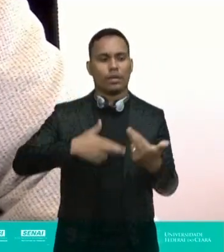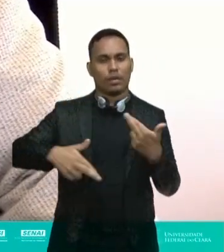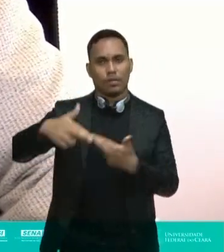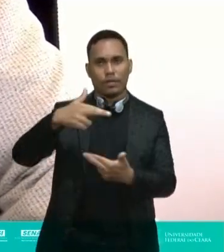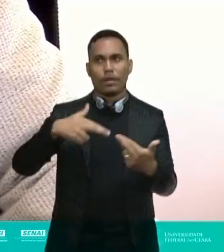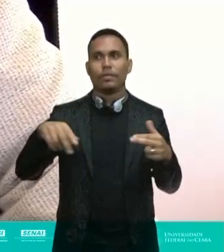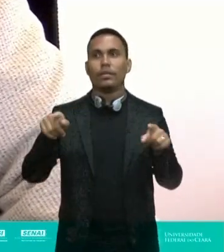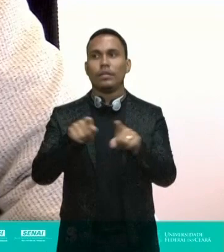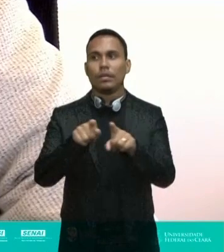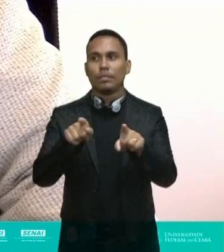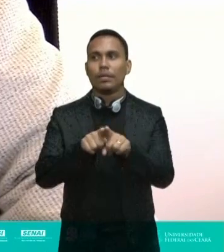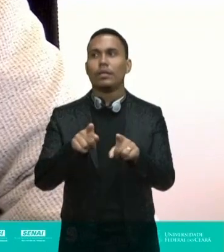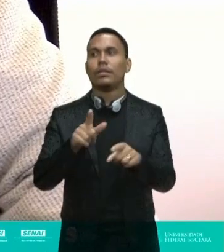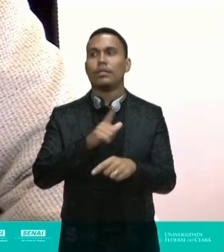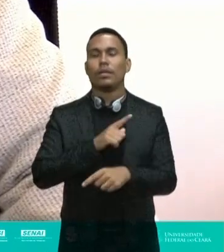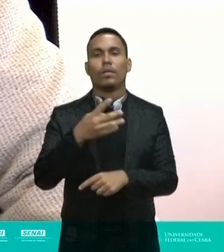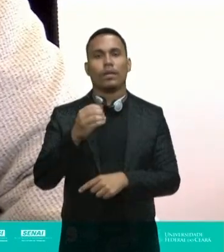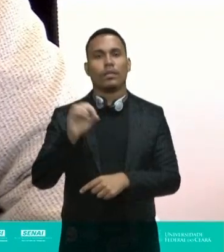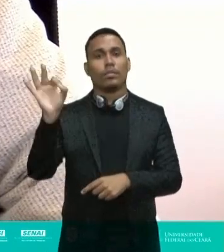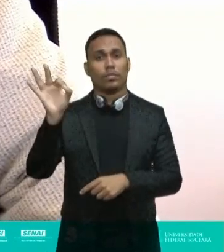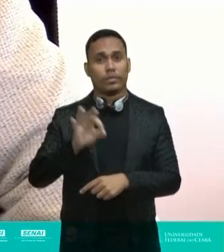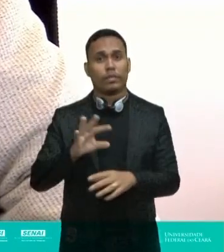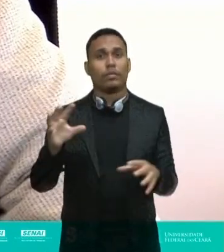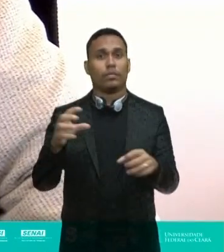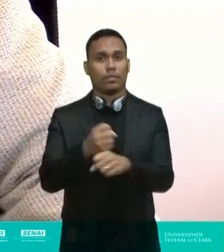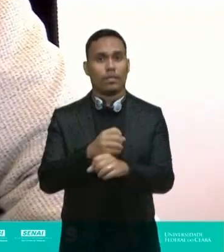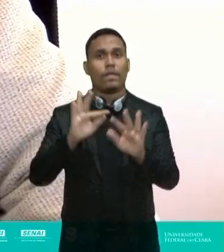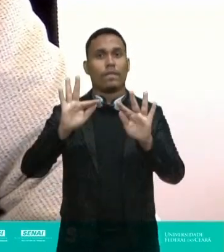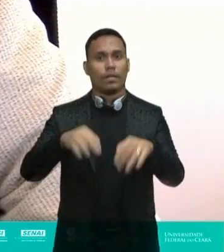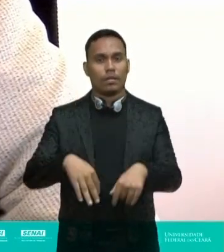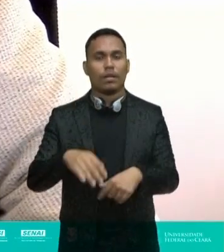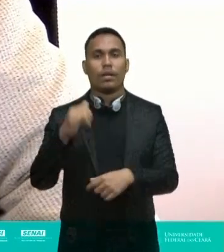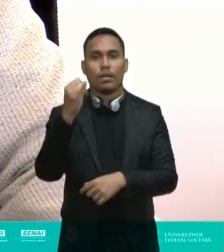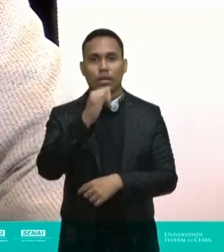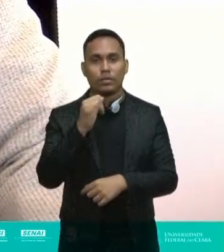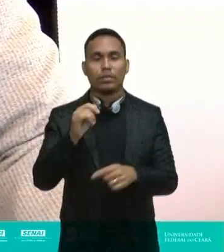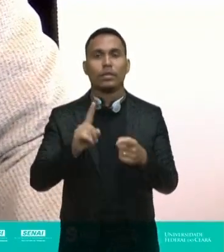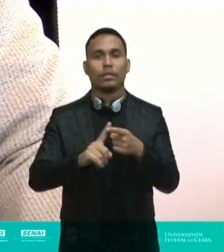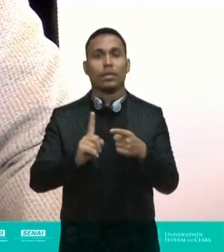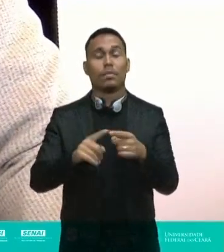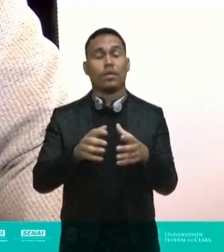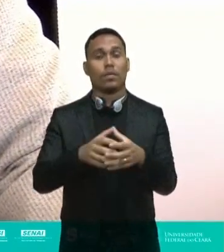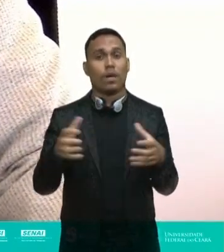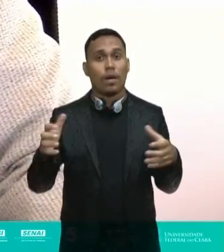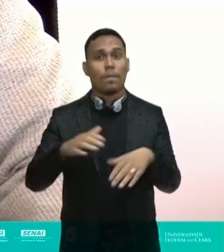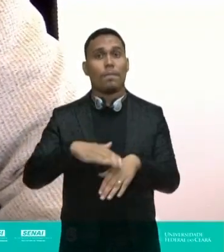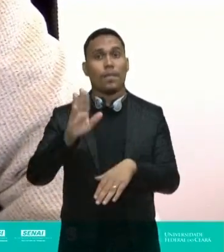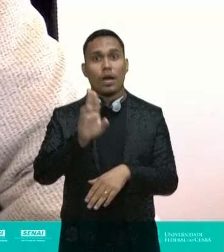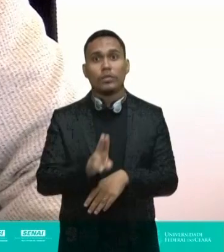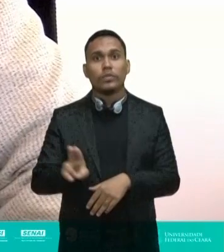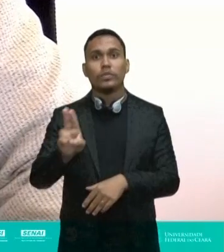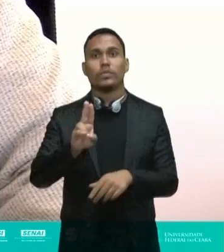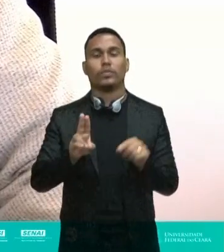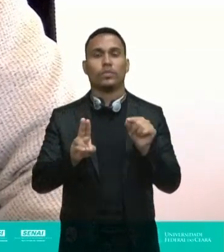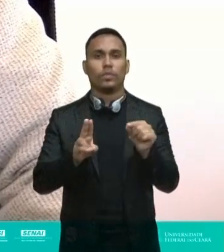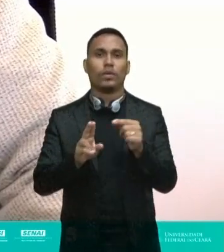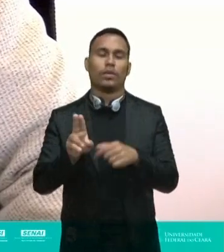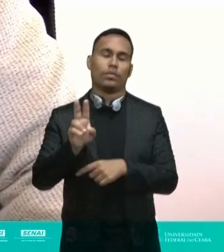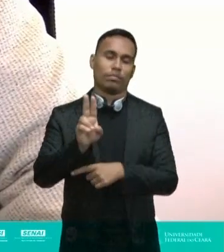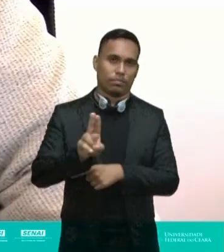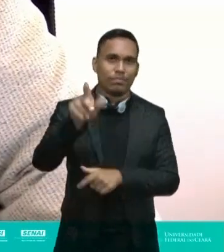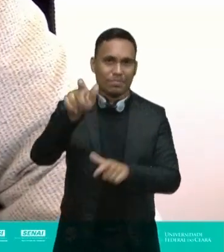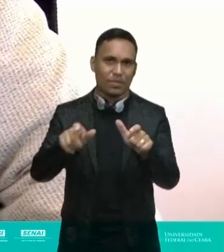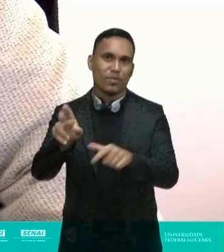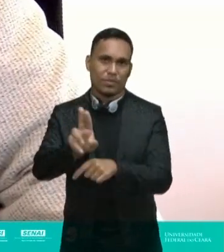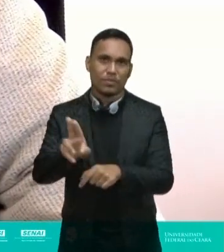dos 47% no consumo de energia final também implica o aumento da eletrificação da generalidade dos consumos e